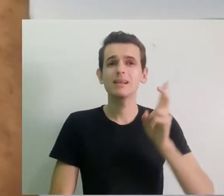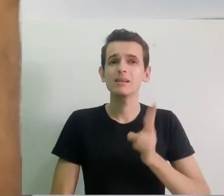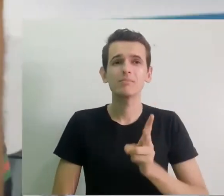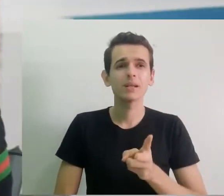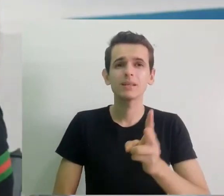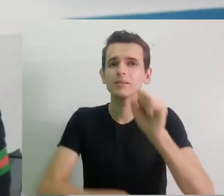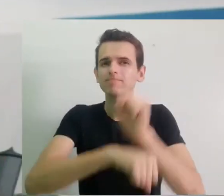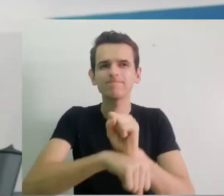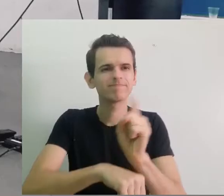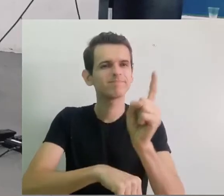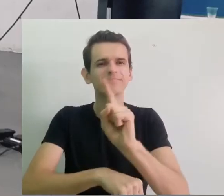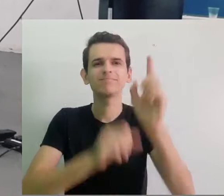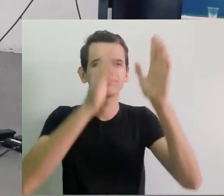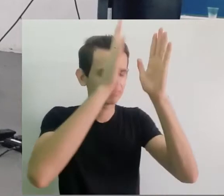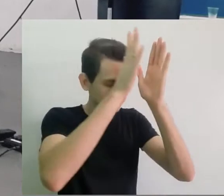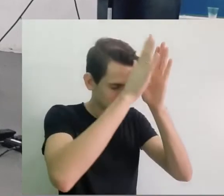sempre te